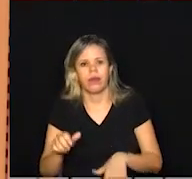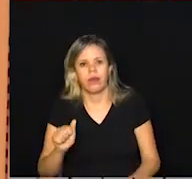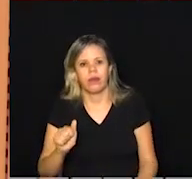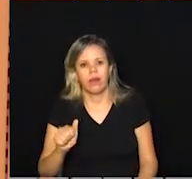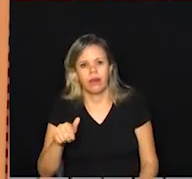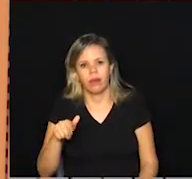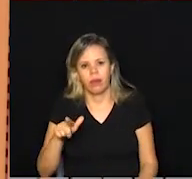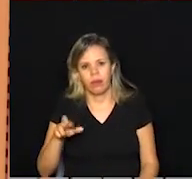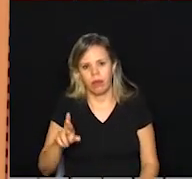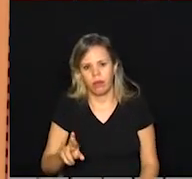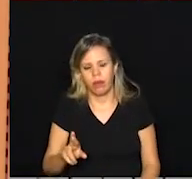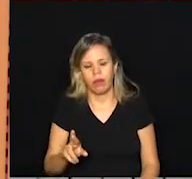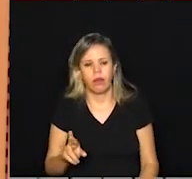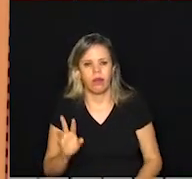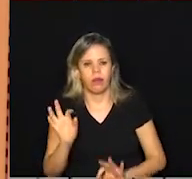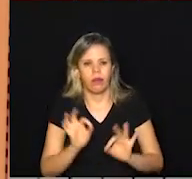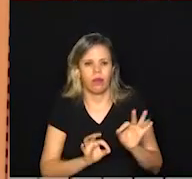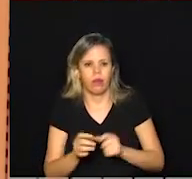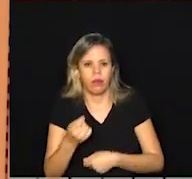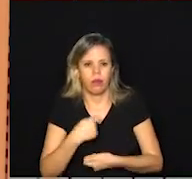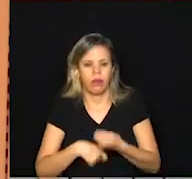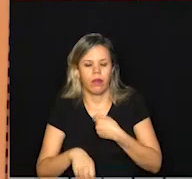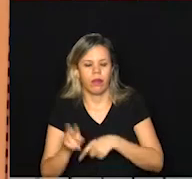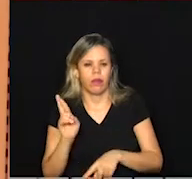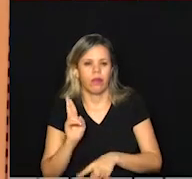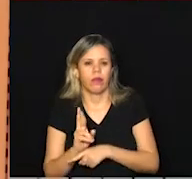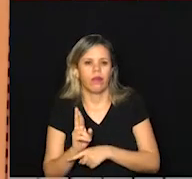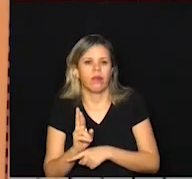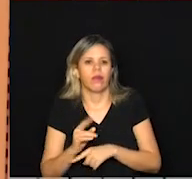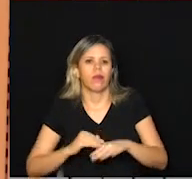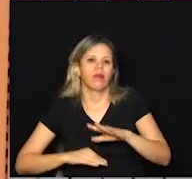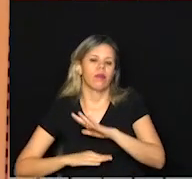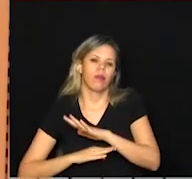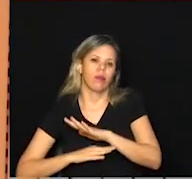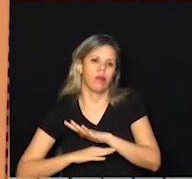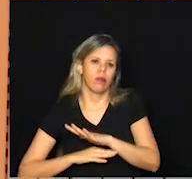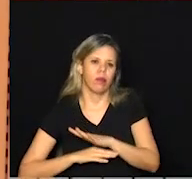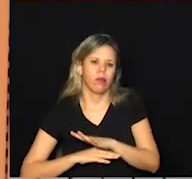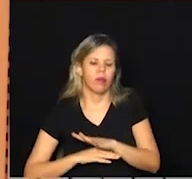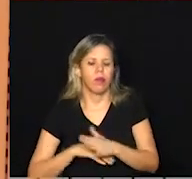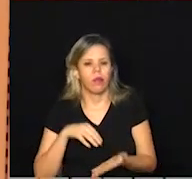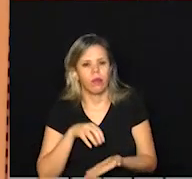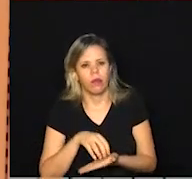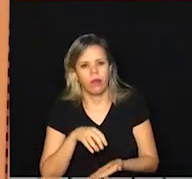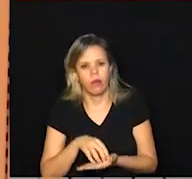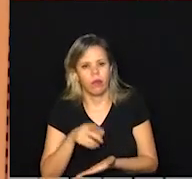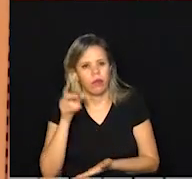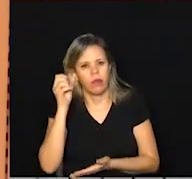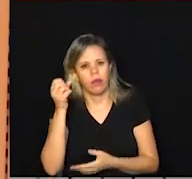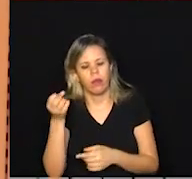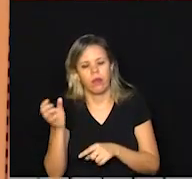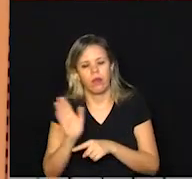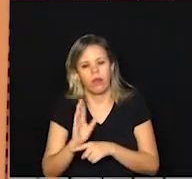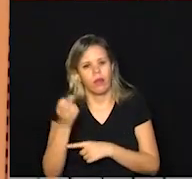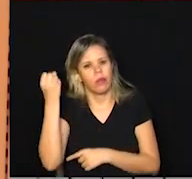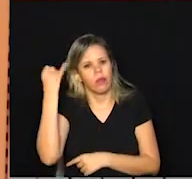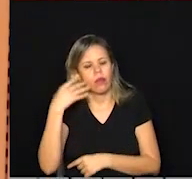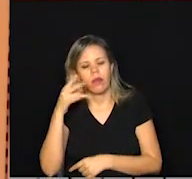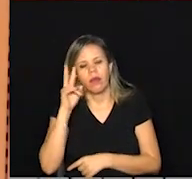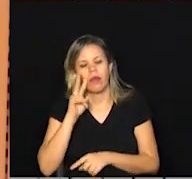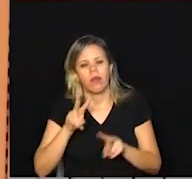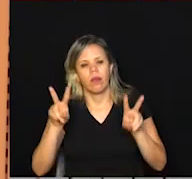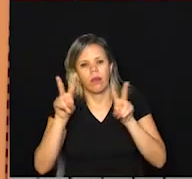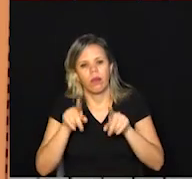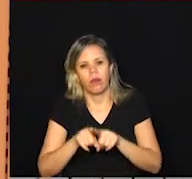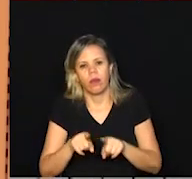Alves organizada pelos representantes da câmara setorial do audiovisual do Conselho me parece